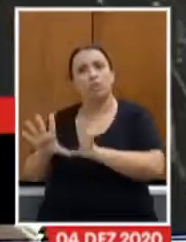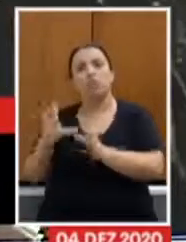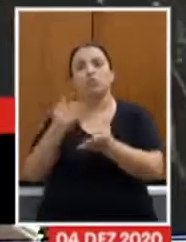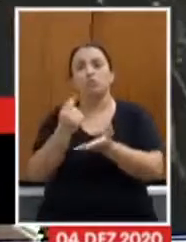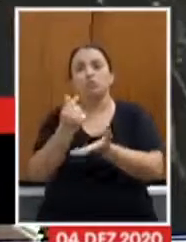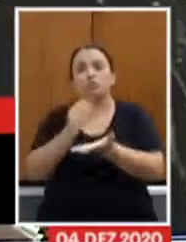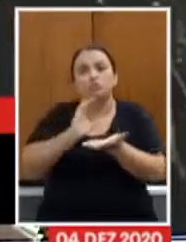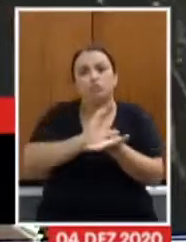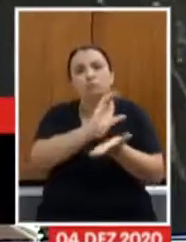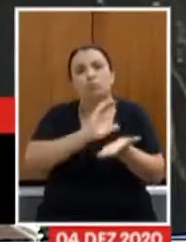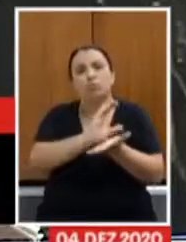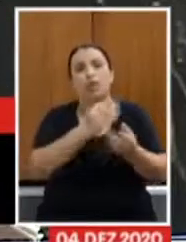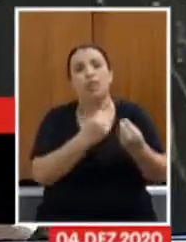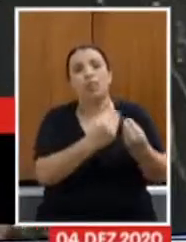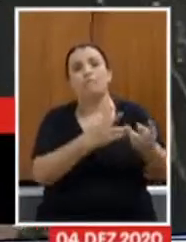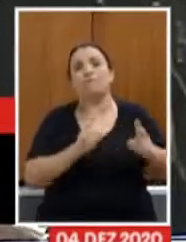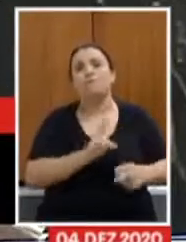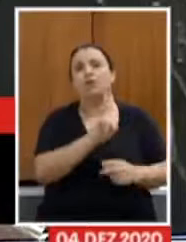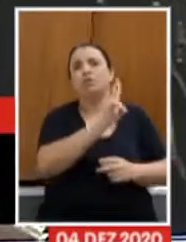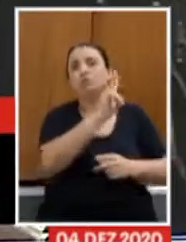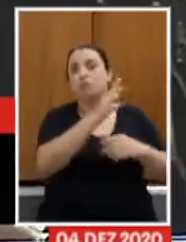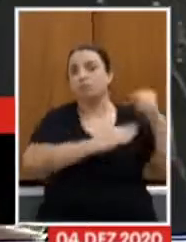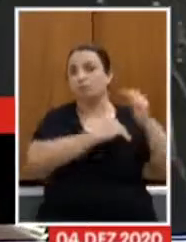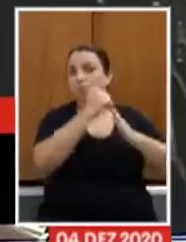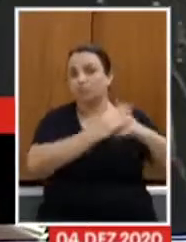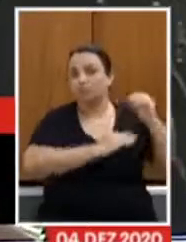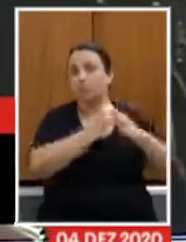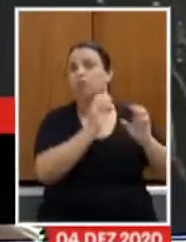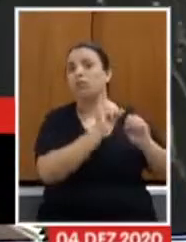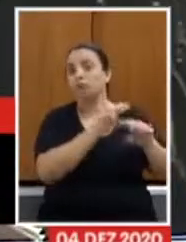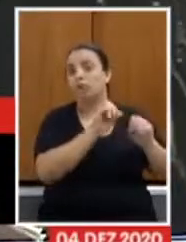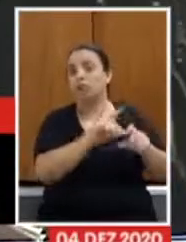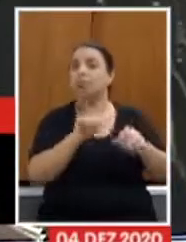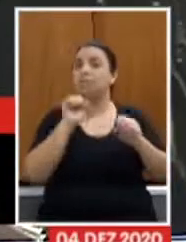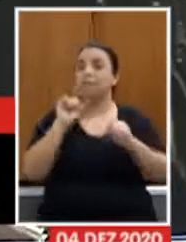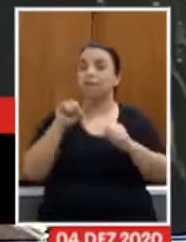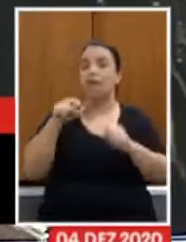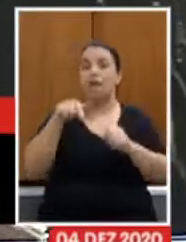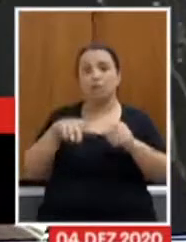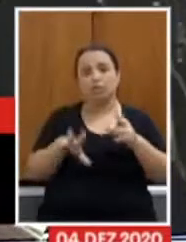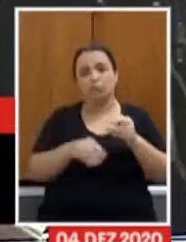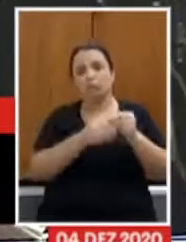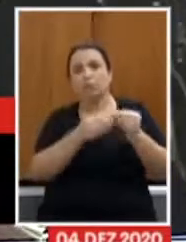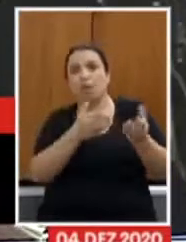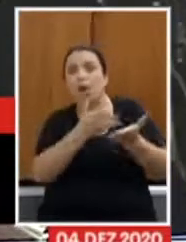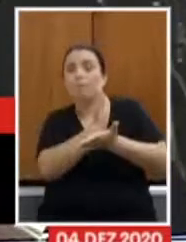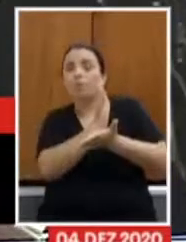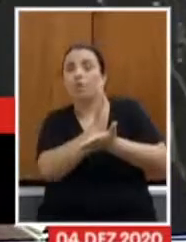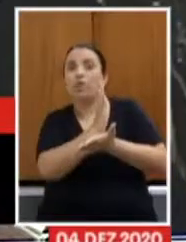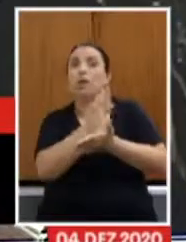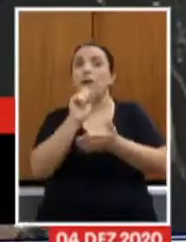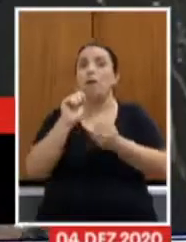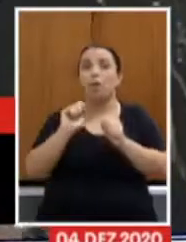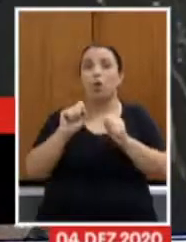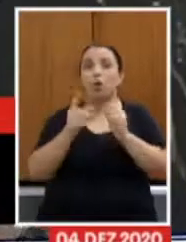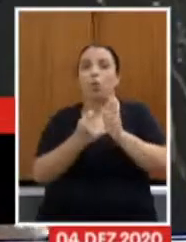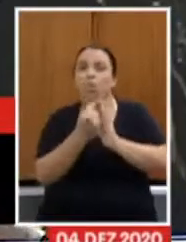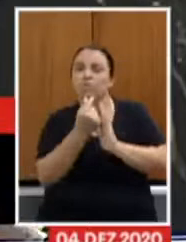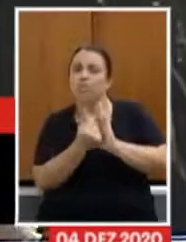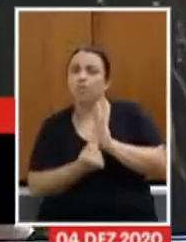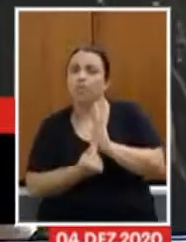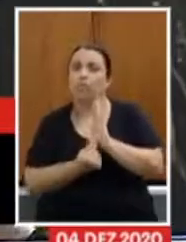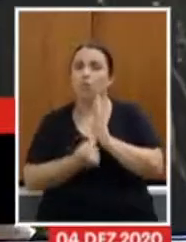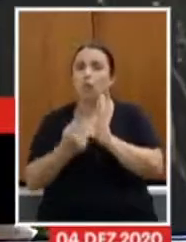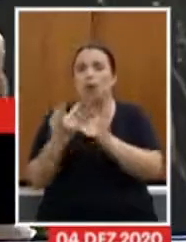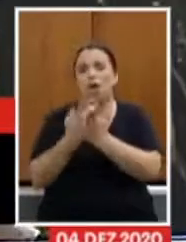dos seus profissionais. Ao aprovarmos essa emenda, a gente corrige um erro do orçamento, que é exatamente, até este